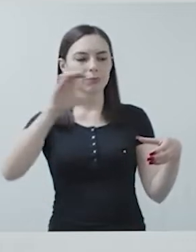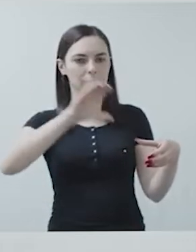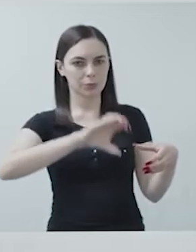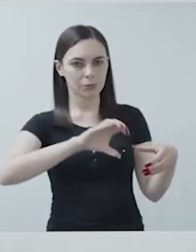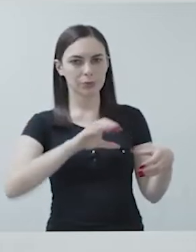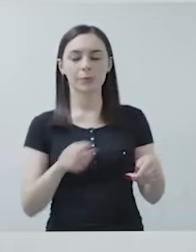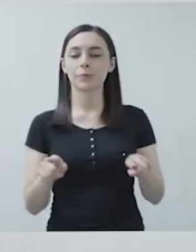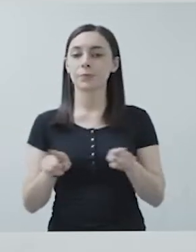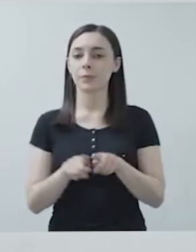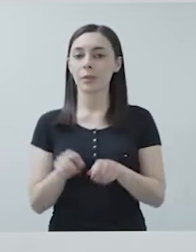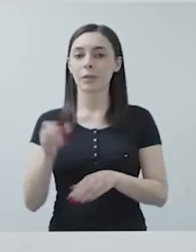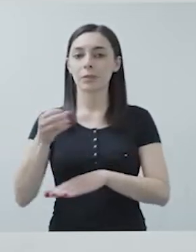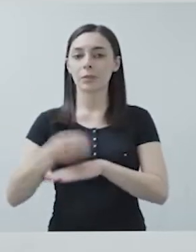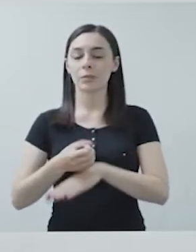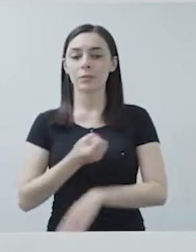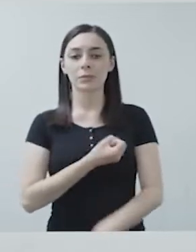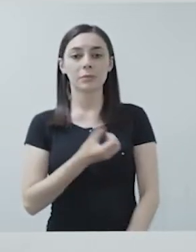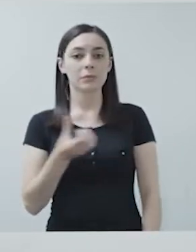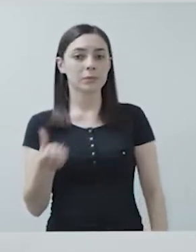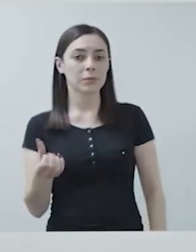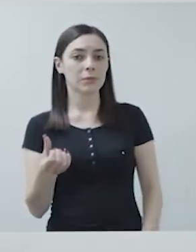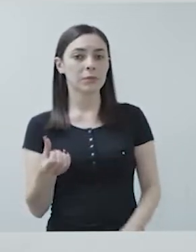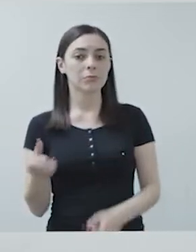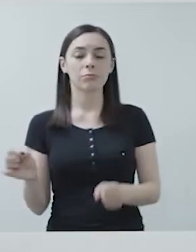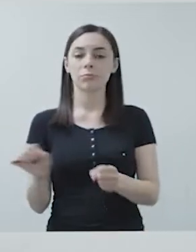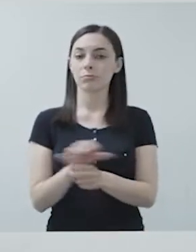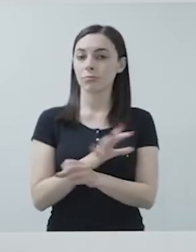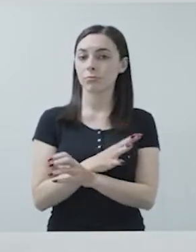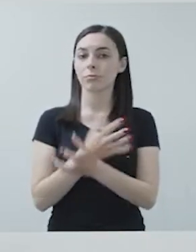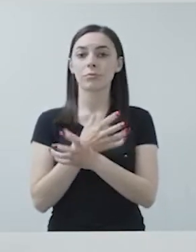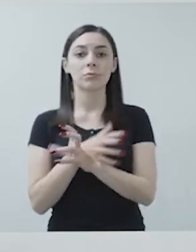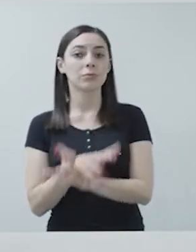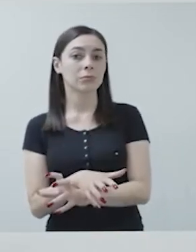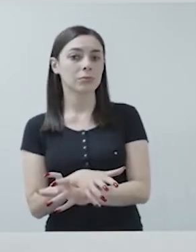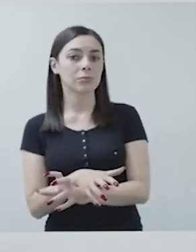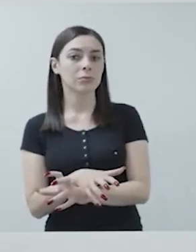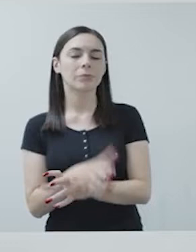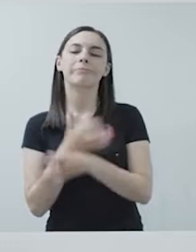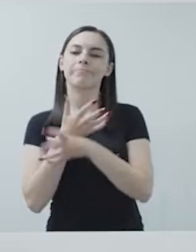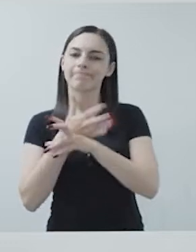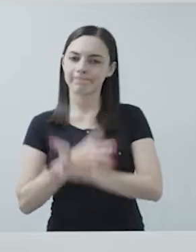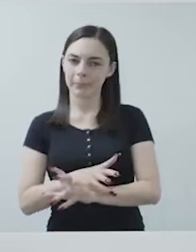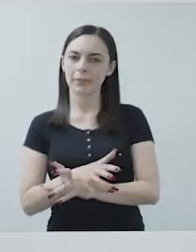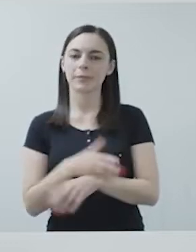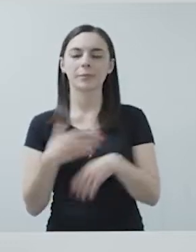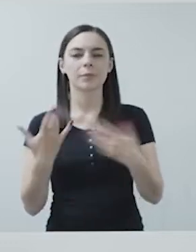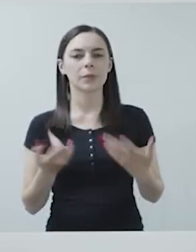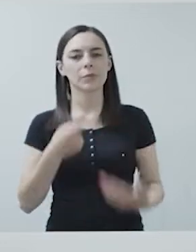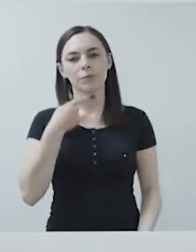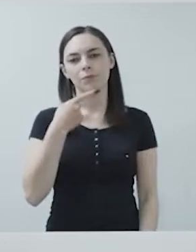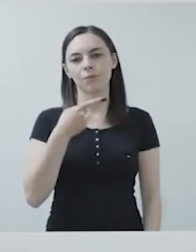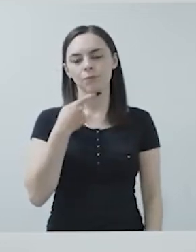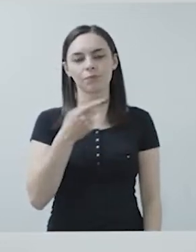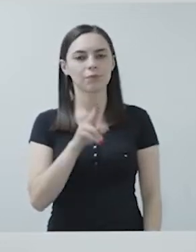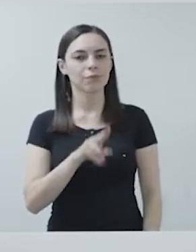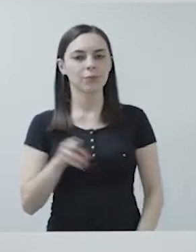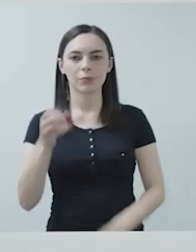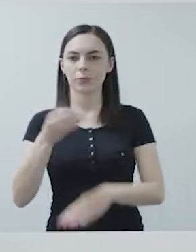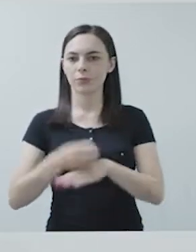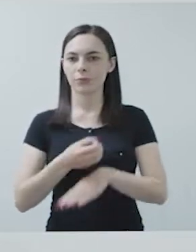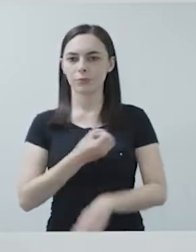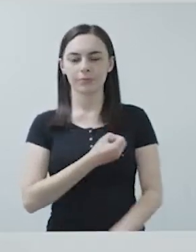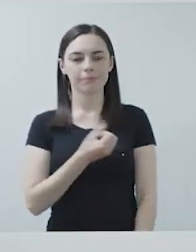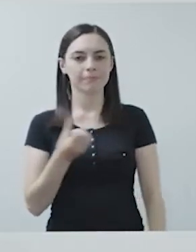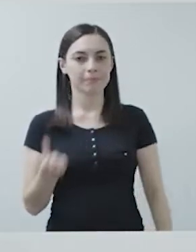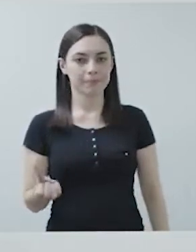E o copo número 6, está cheio ou está vazio? Ele está vazio, então não vamos usar o copo Número